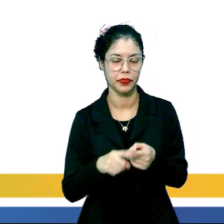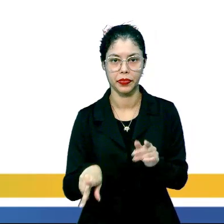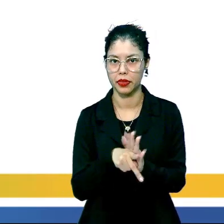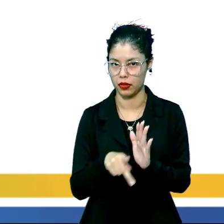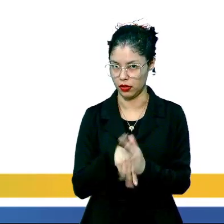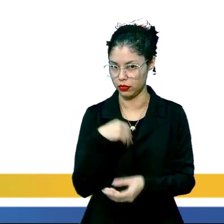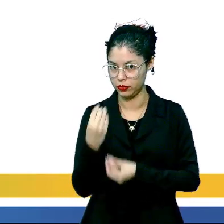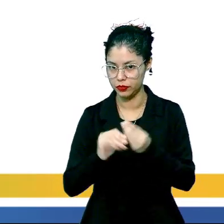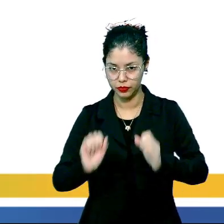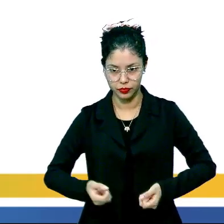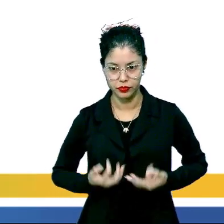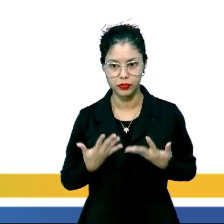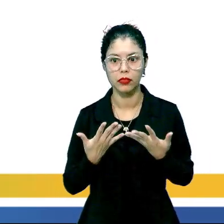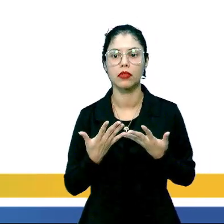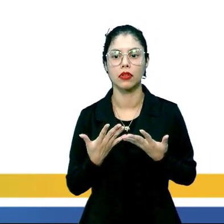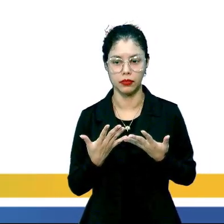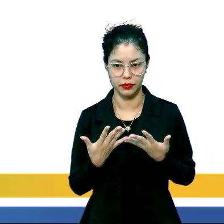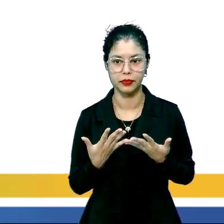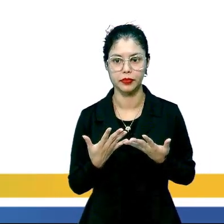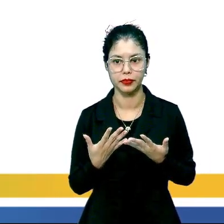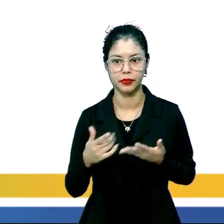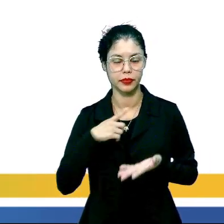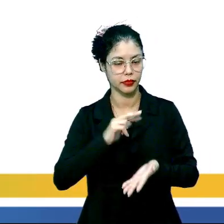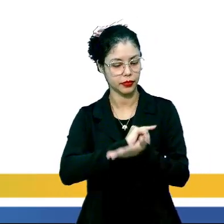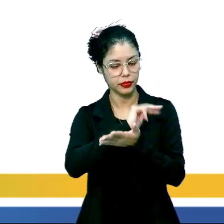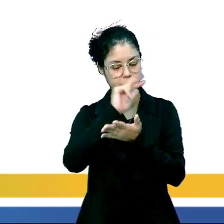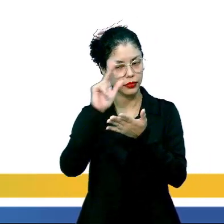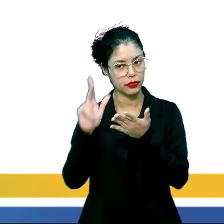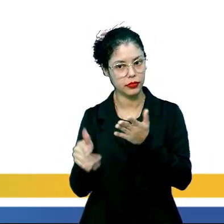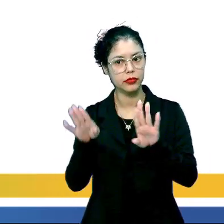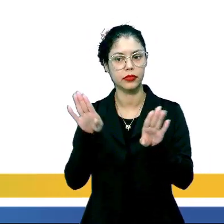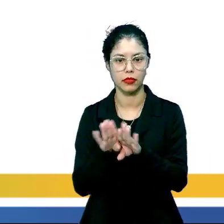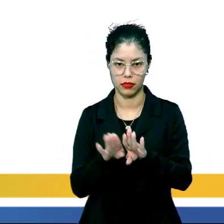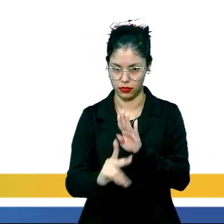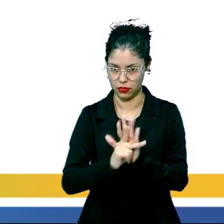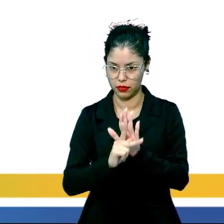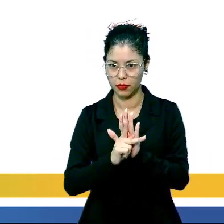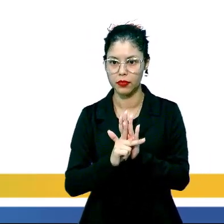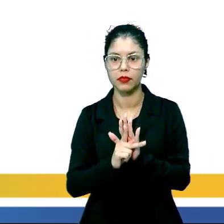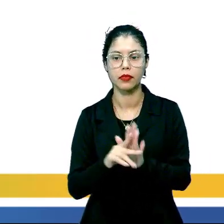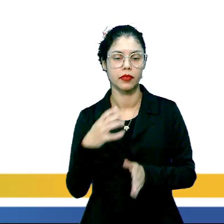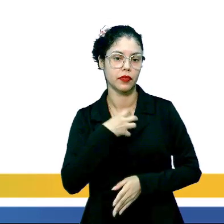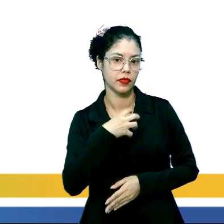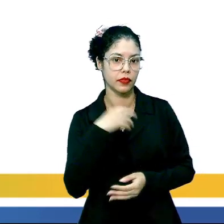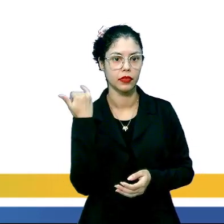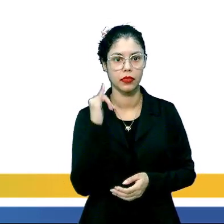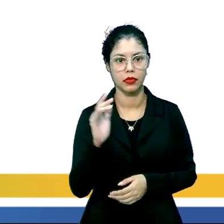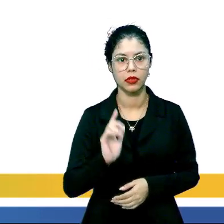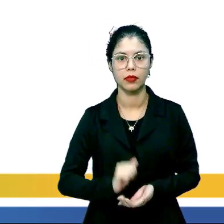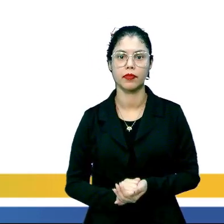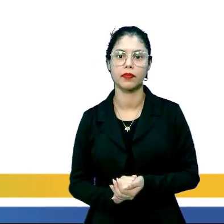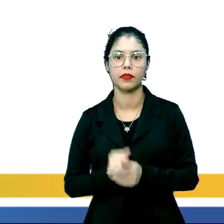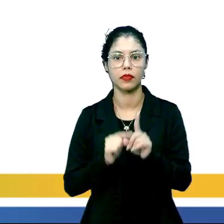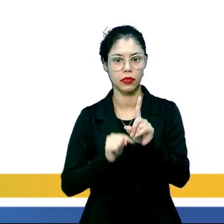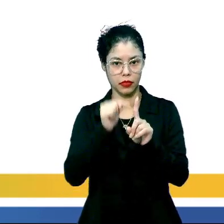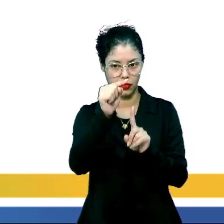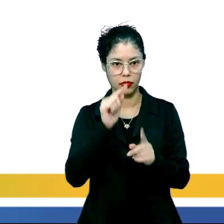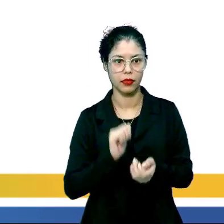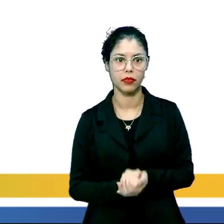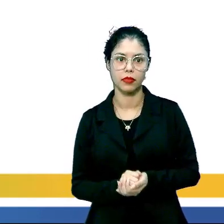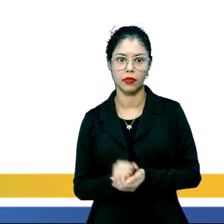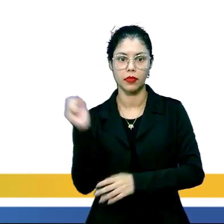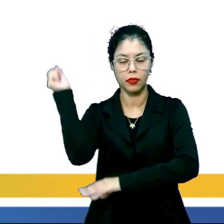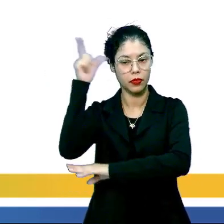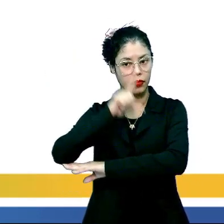depende de como ela se manifesta. E a gente tem várias formas nesse sentido, Nós temos energia térmica,